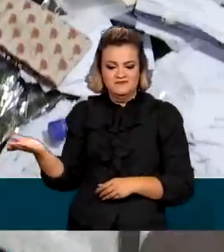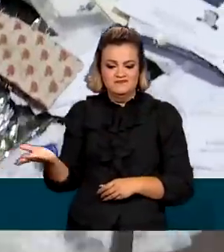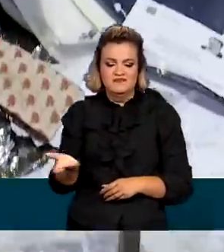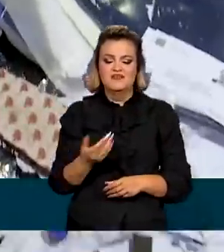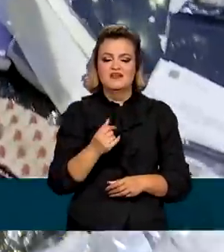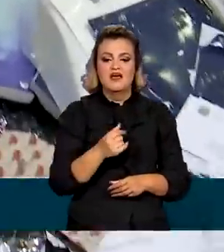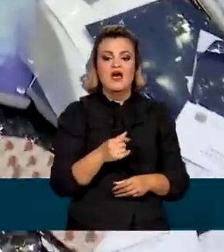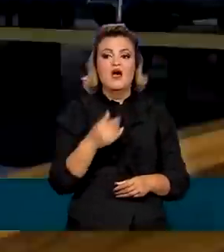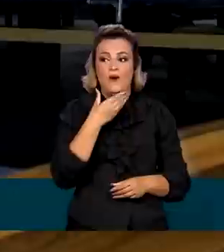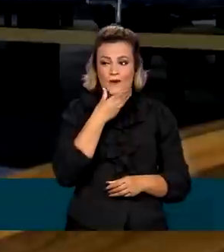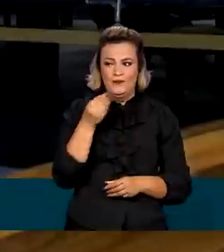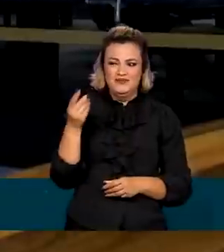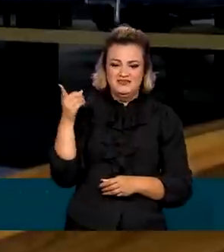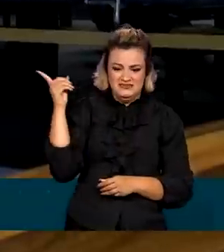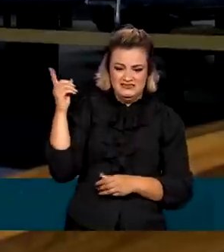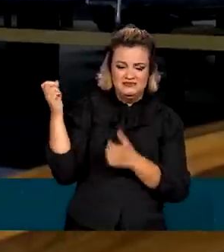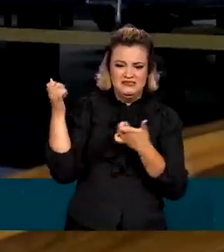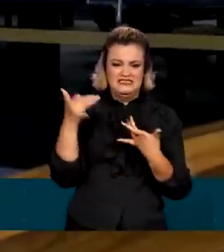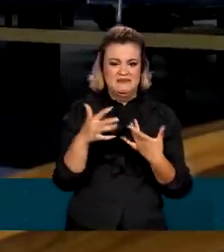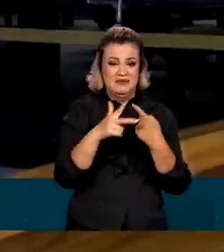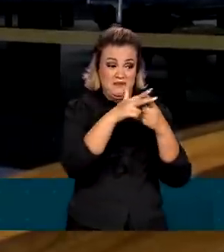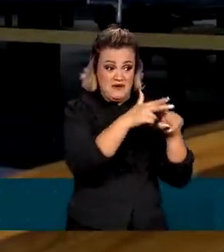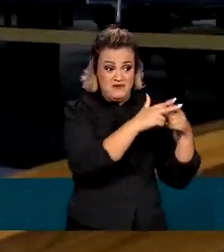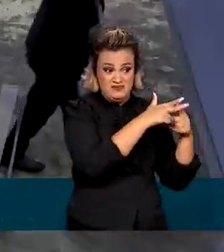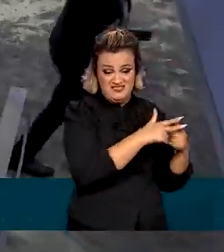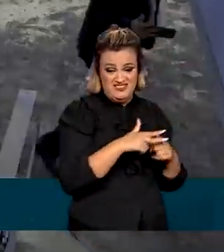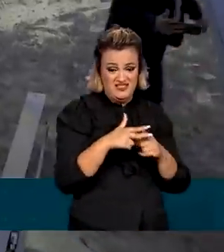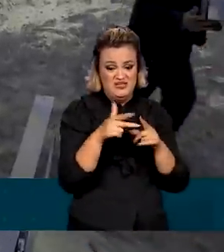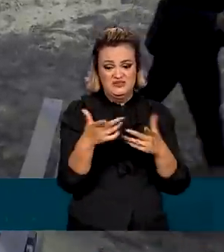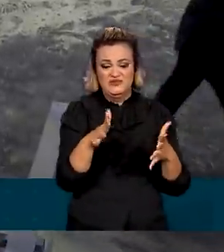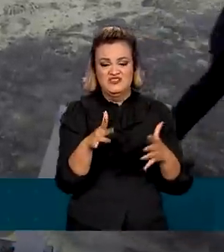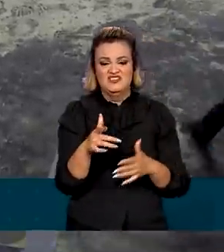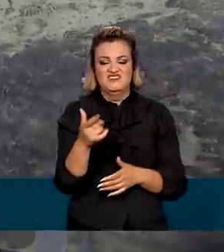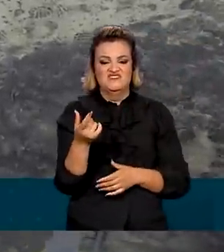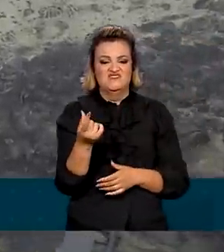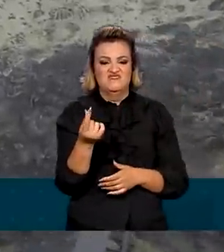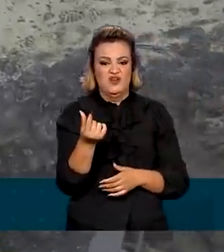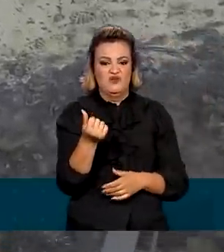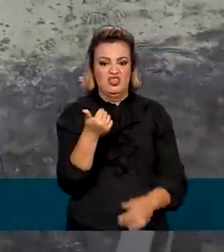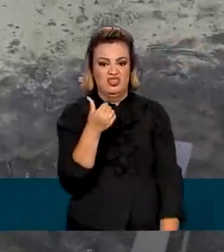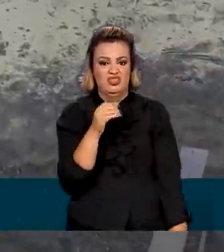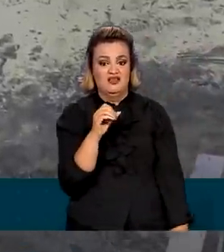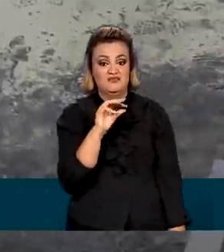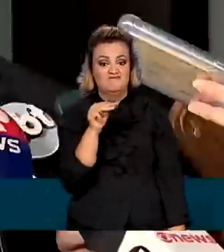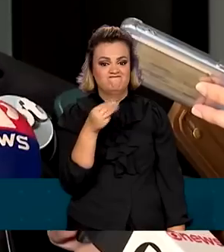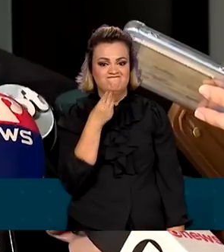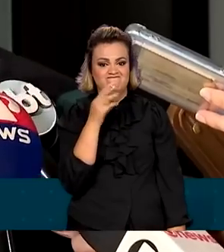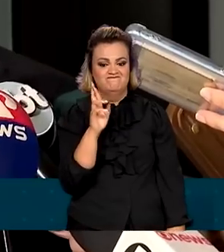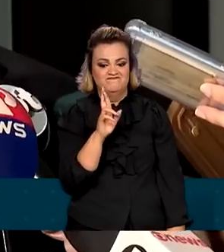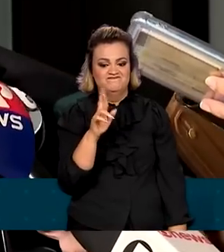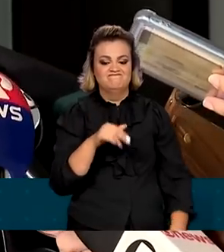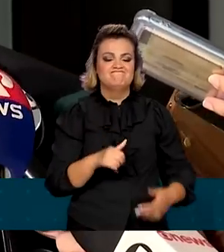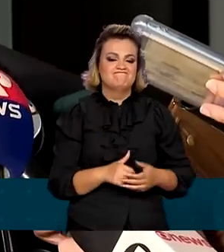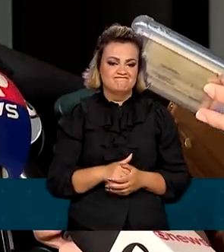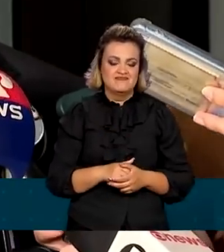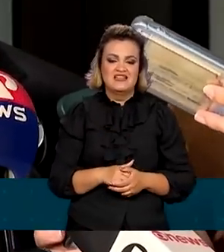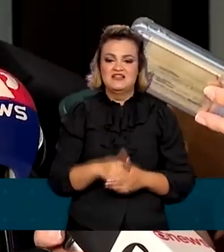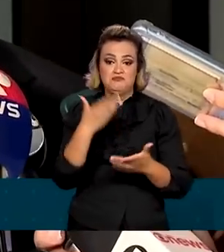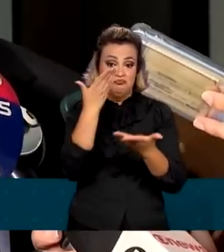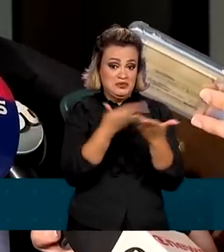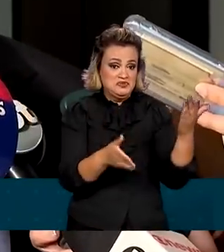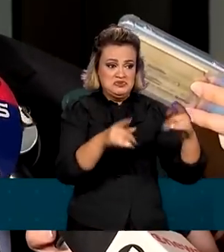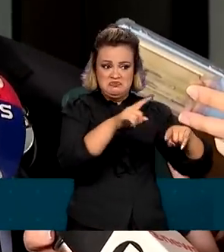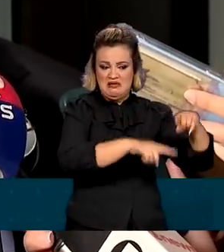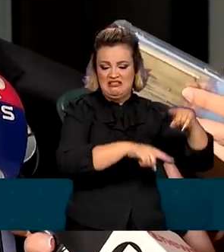Flávio Dino estipula que os valores de reparação ultrapassam os 10 milhões de reais. Houve os danos